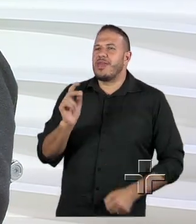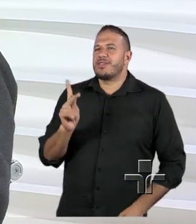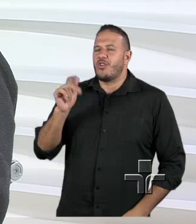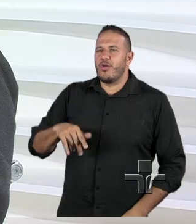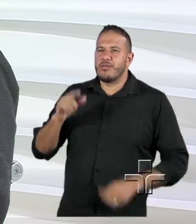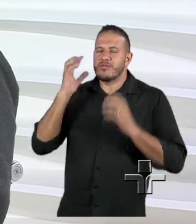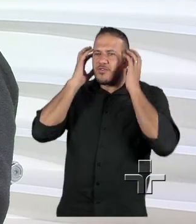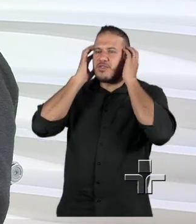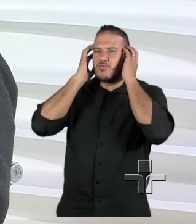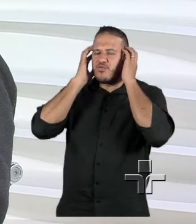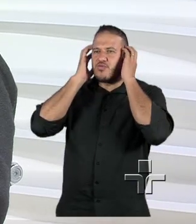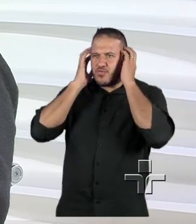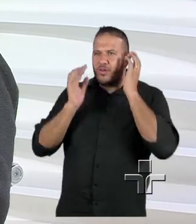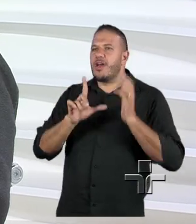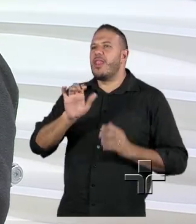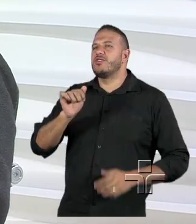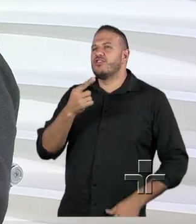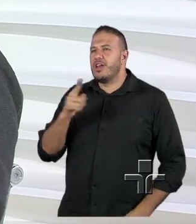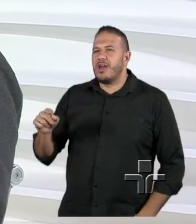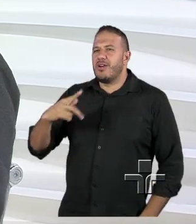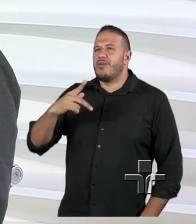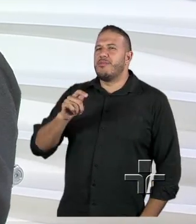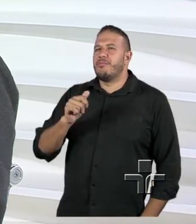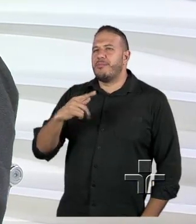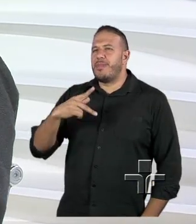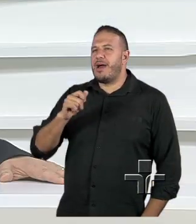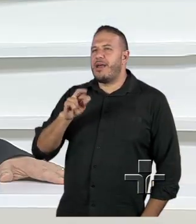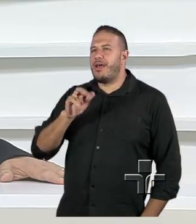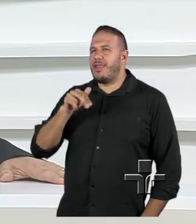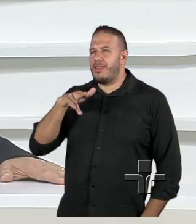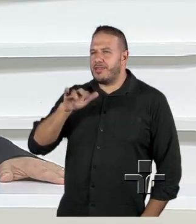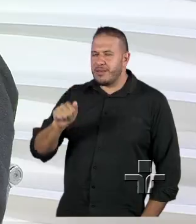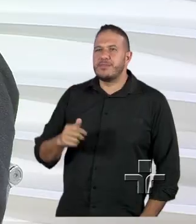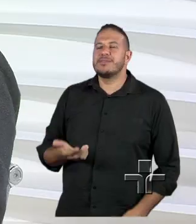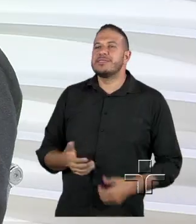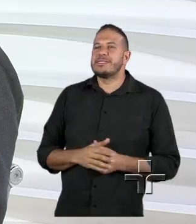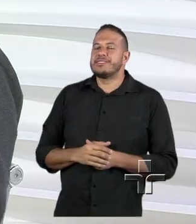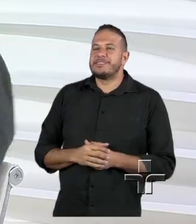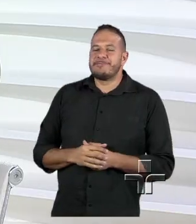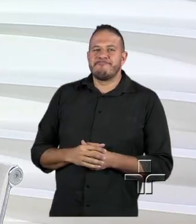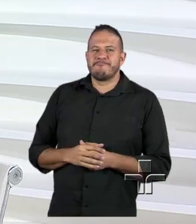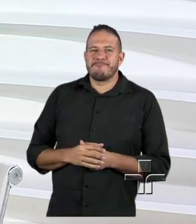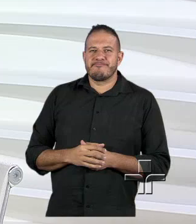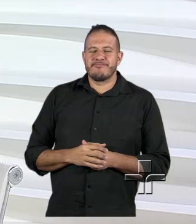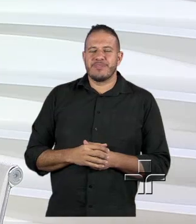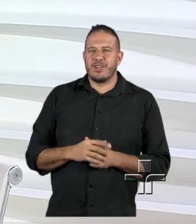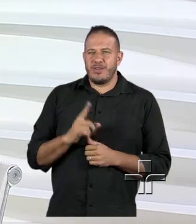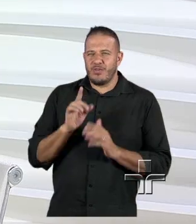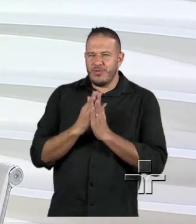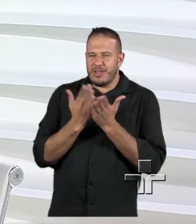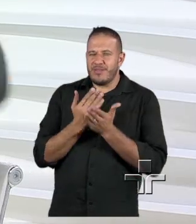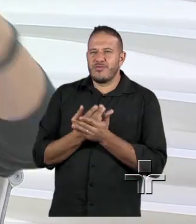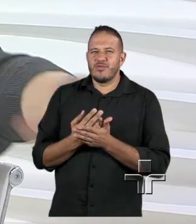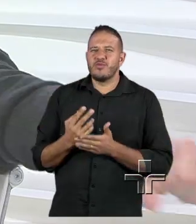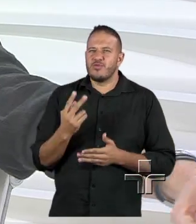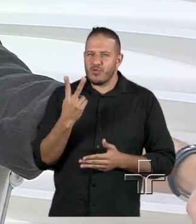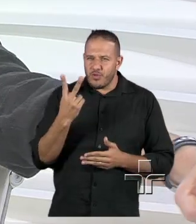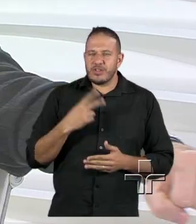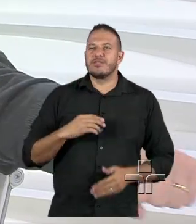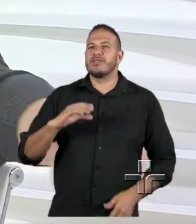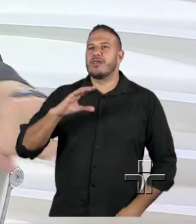Legião, Paralamas, O Traje, essa galera aí da... Um livro? 2. Raj Sisodia,